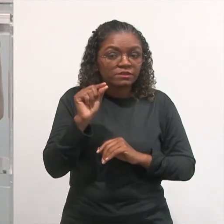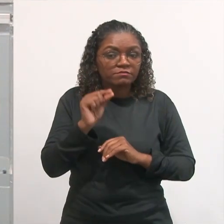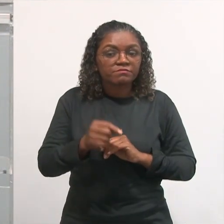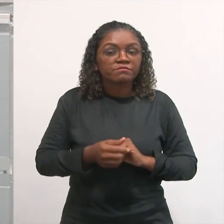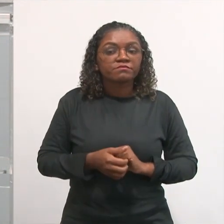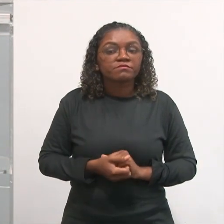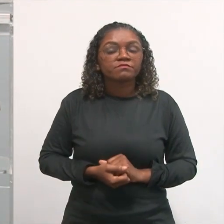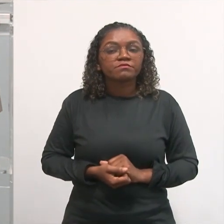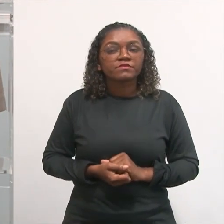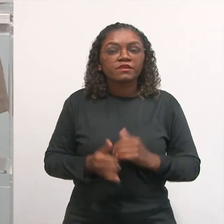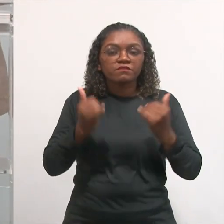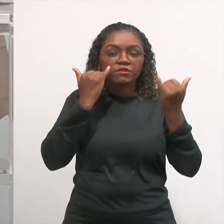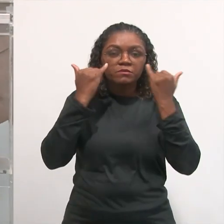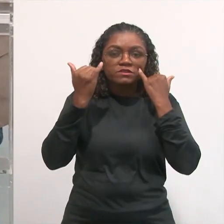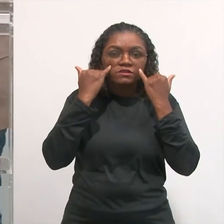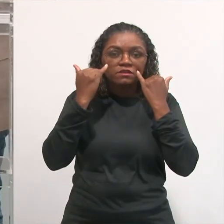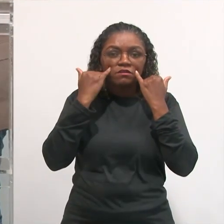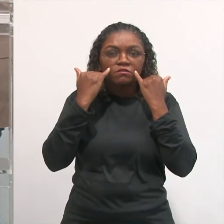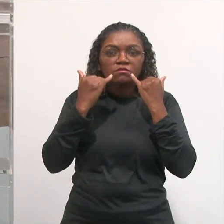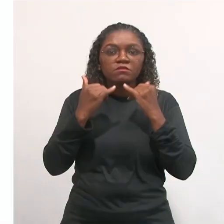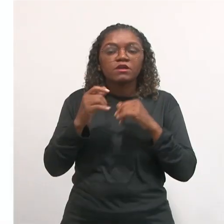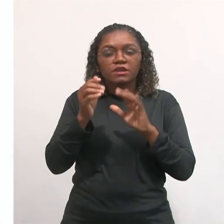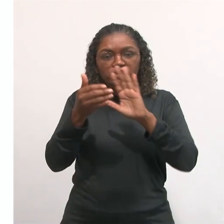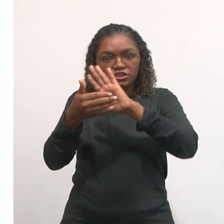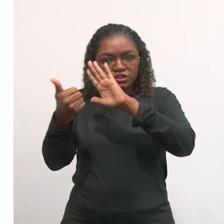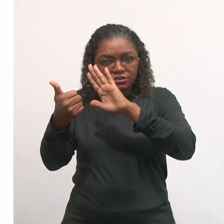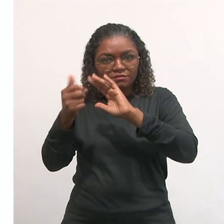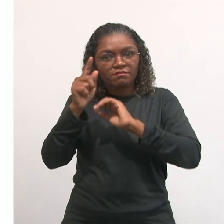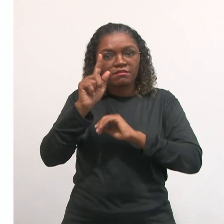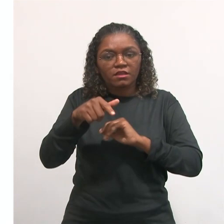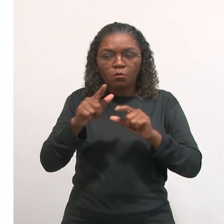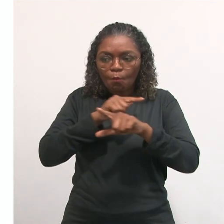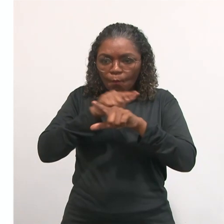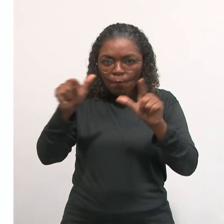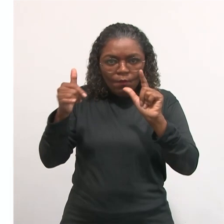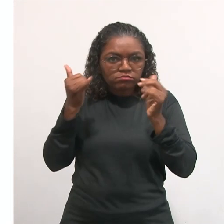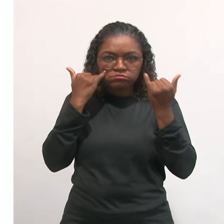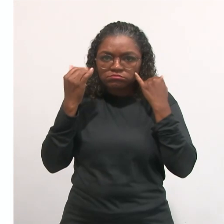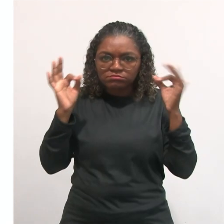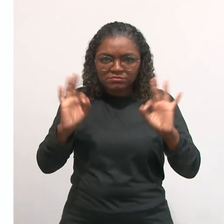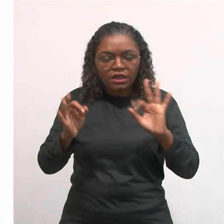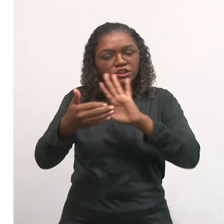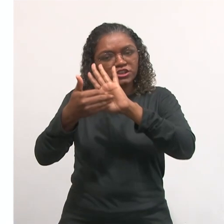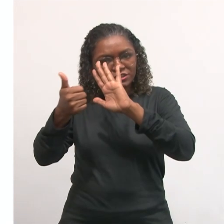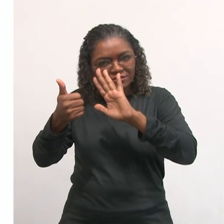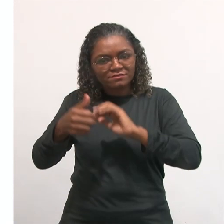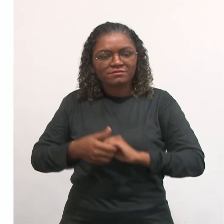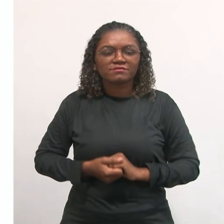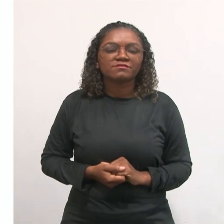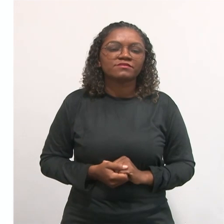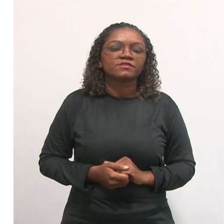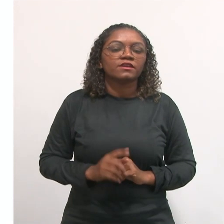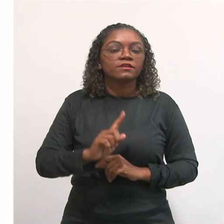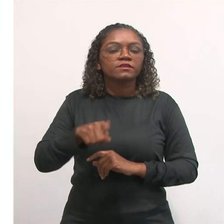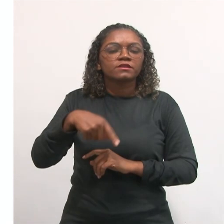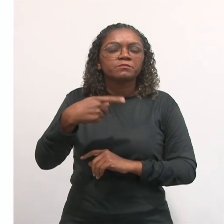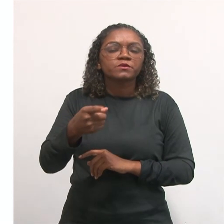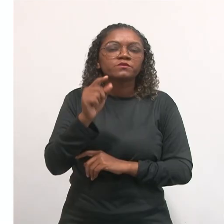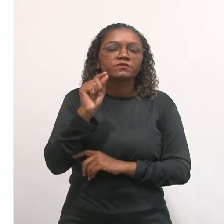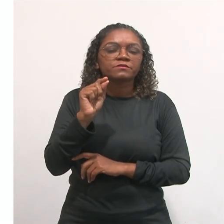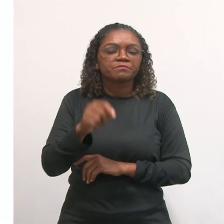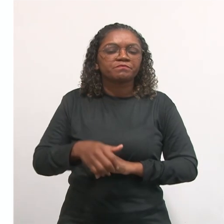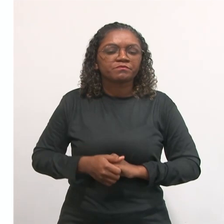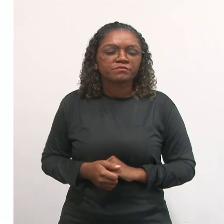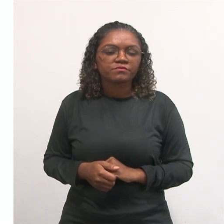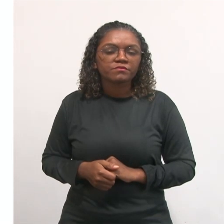linha que estão com informações vazias, por exemplo. E aí a apuração dos dados, né? É onde você vai começar a aplicar